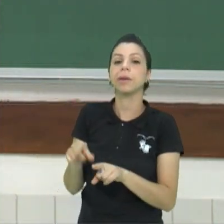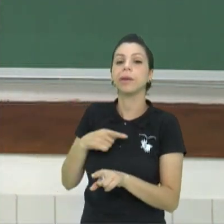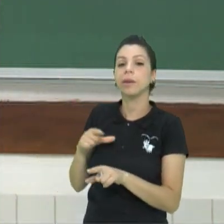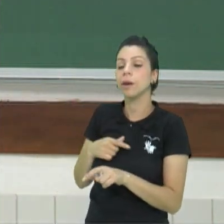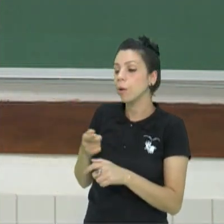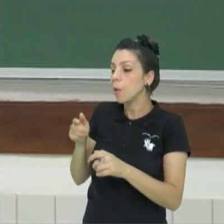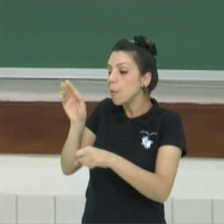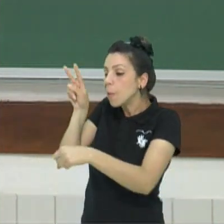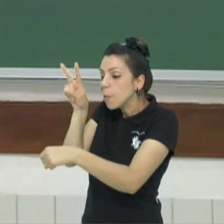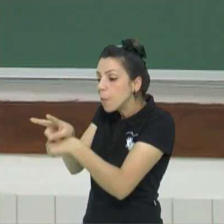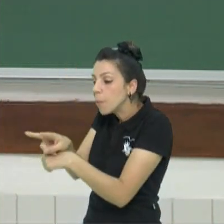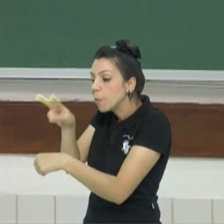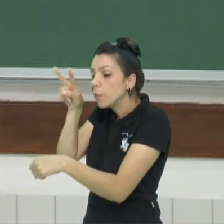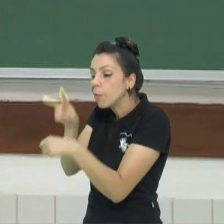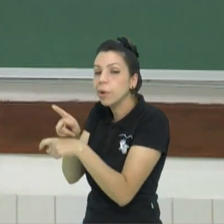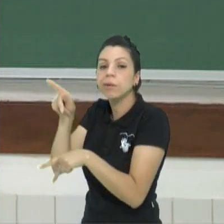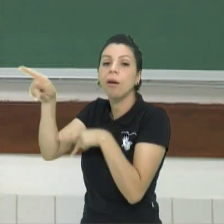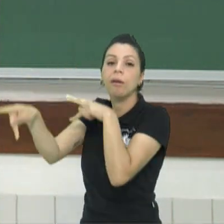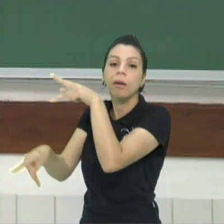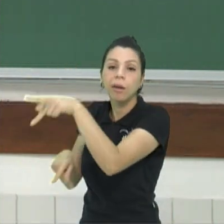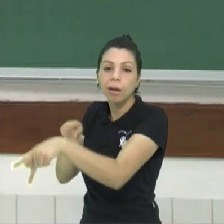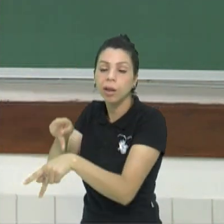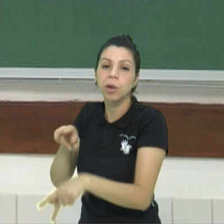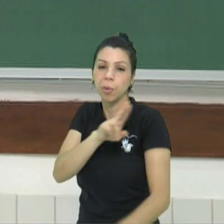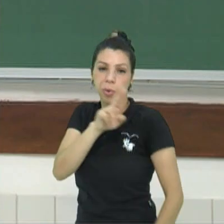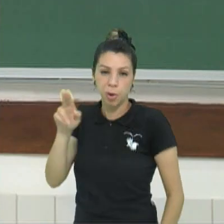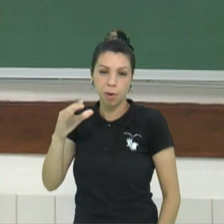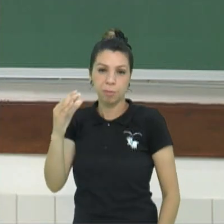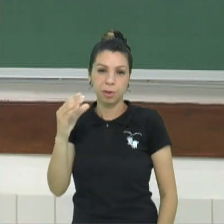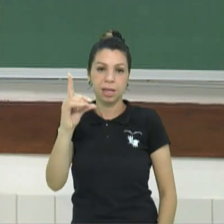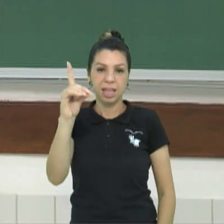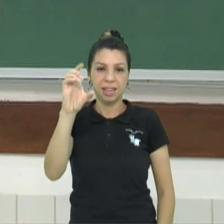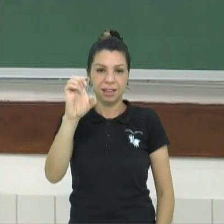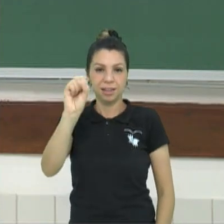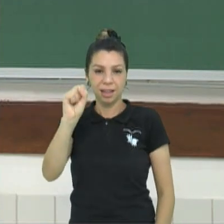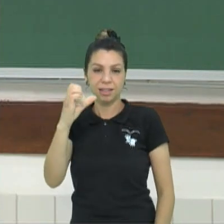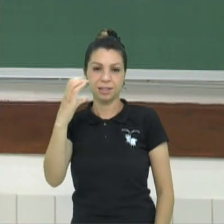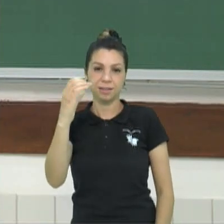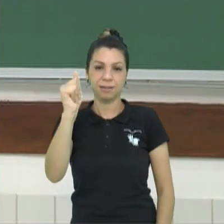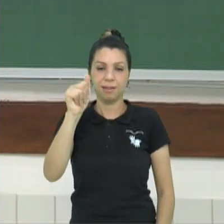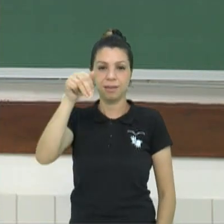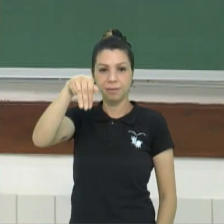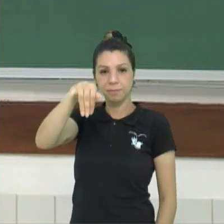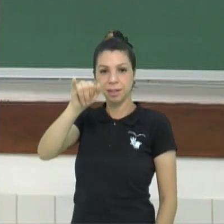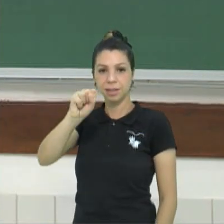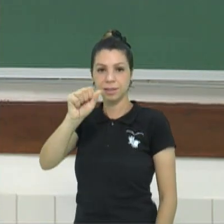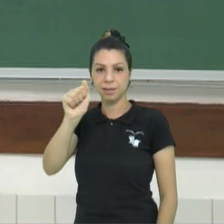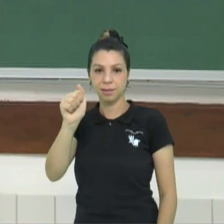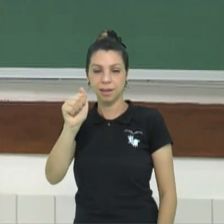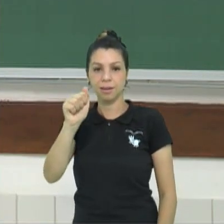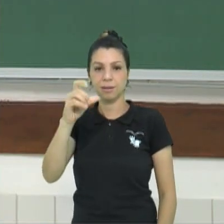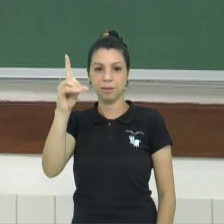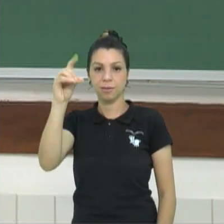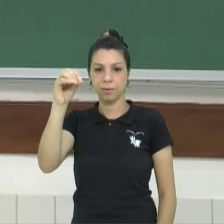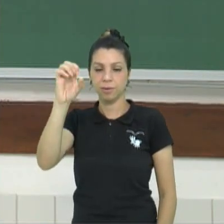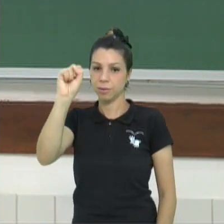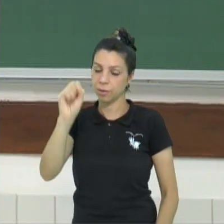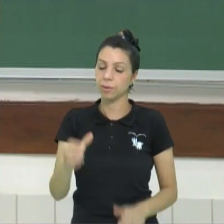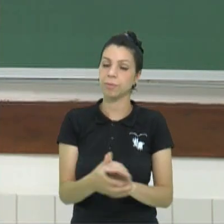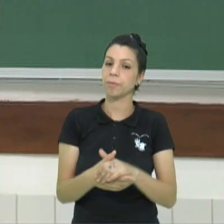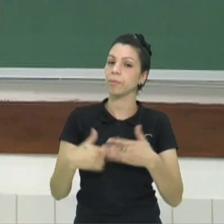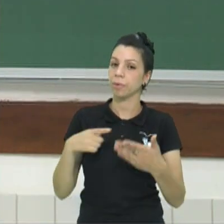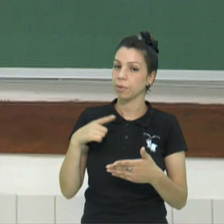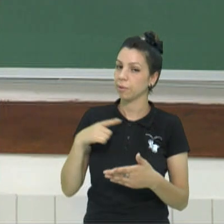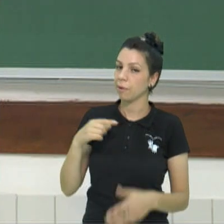humildes, que ele chamava de descamisados. Então, reparou? Um discurso moralizador e um discurso de um